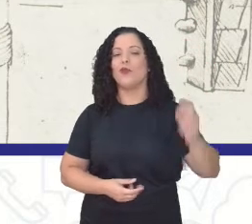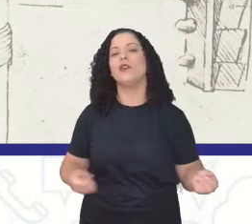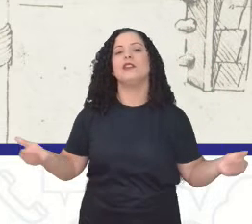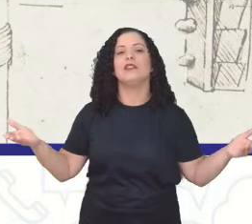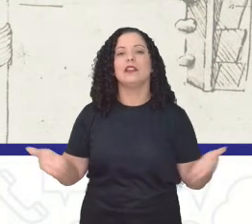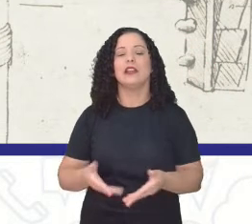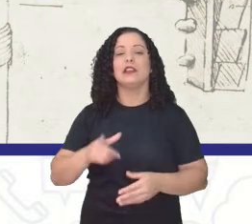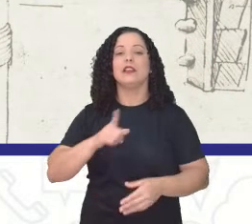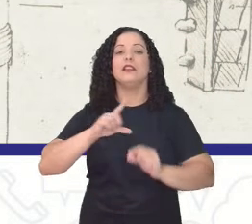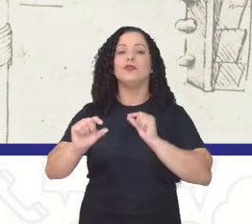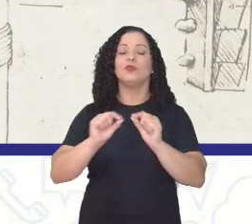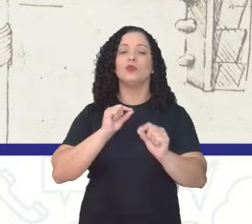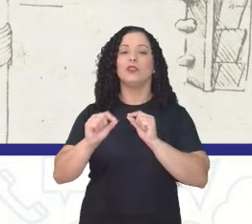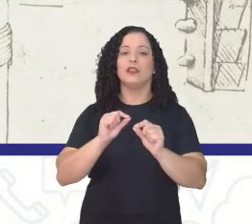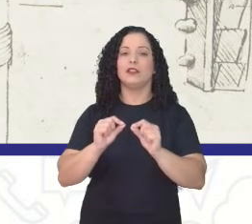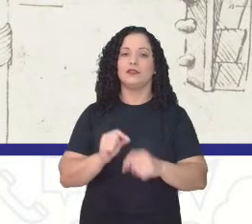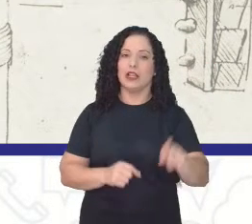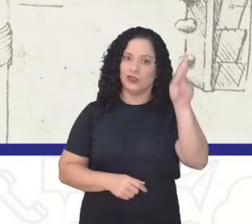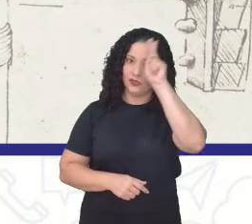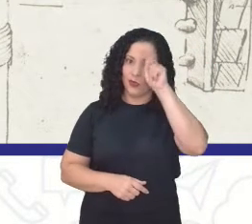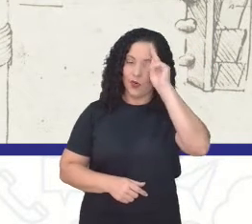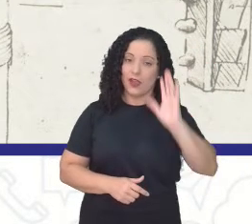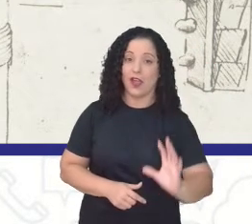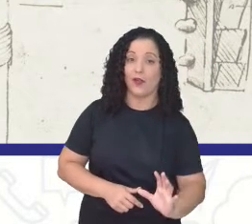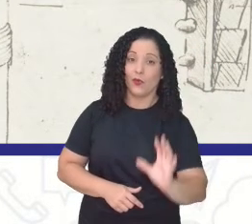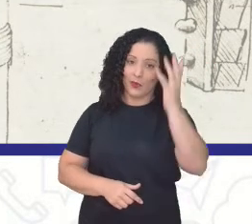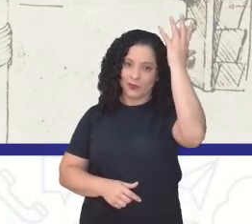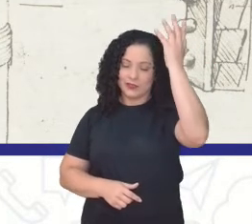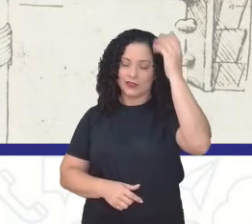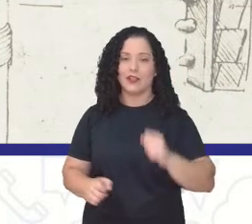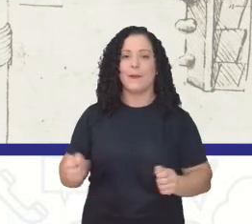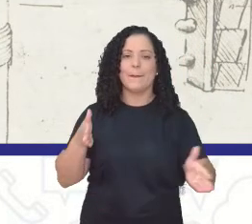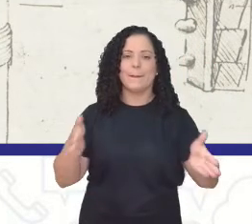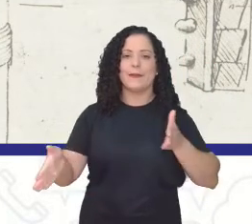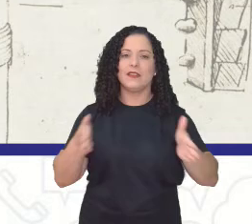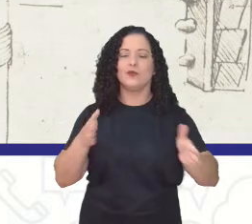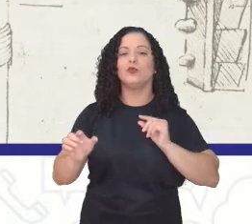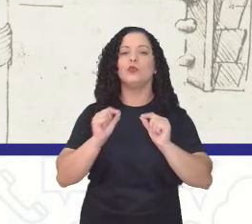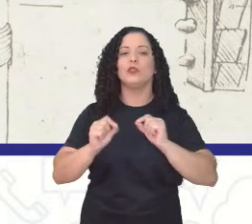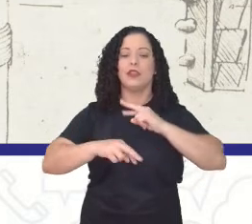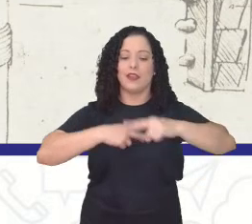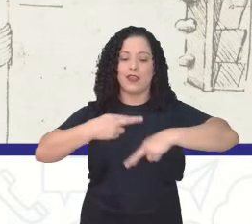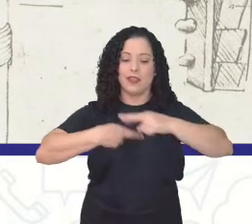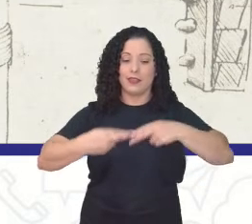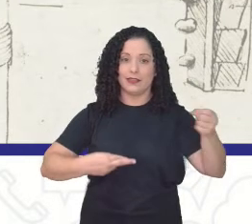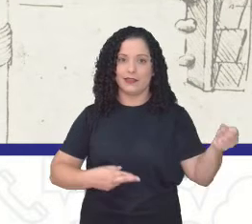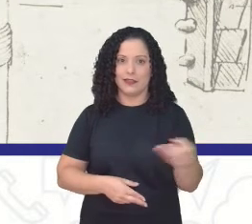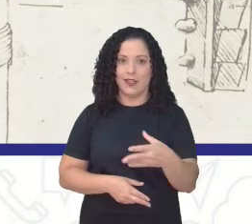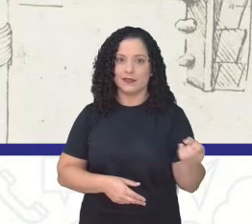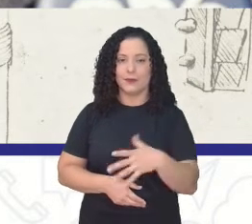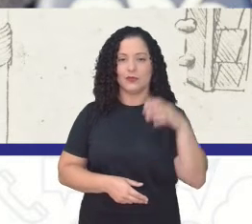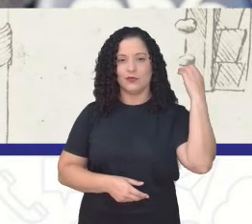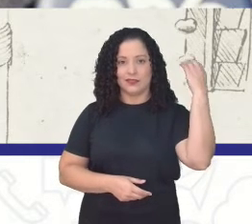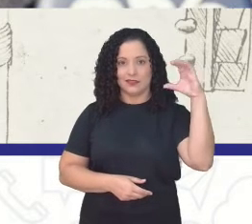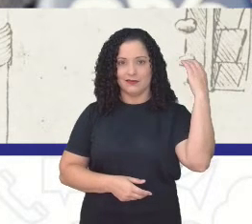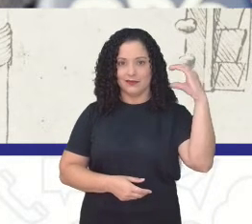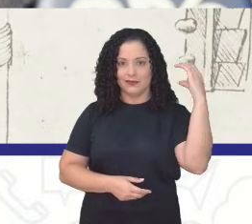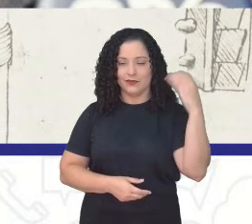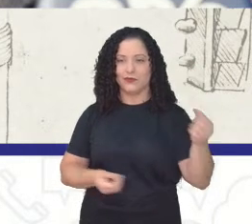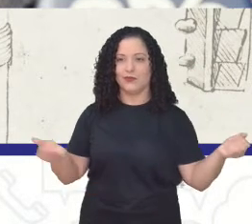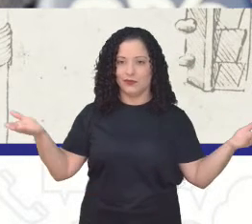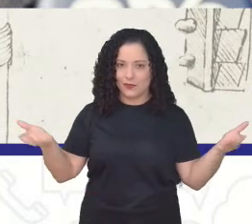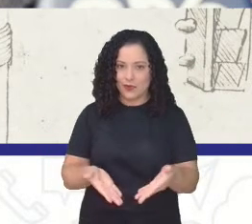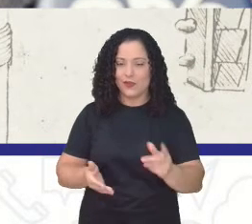teve um episódio da história da humanidade conhecido como renascimento científico, né? E é sobre